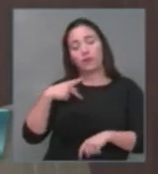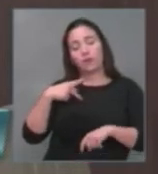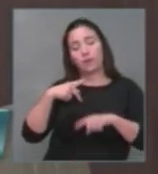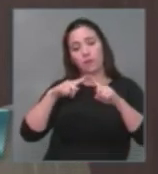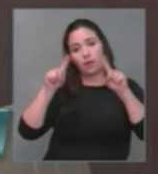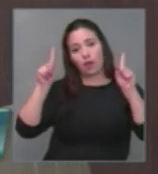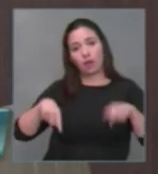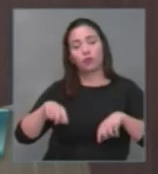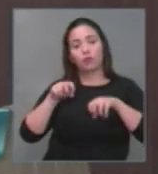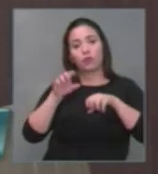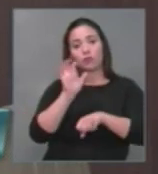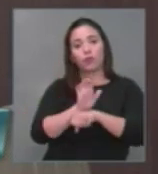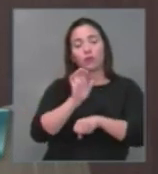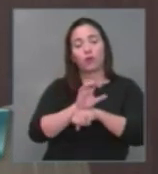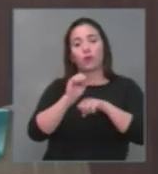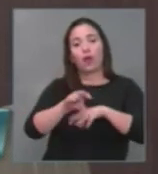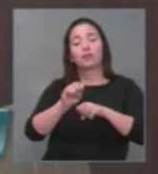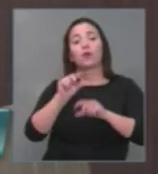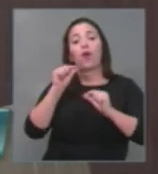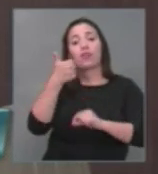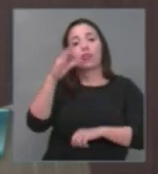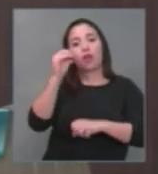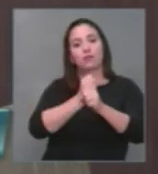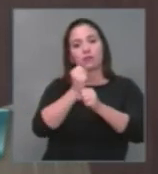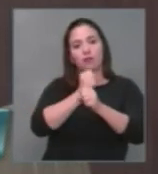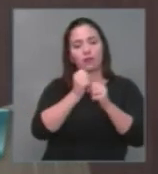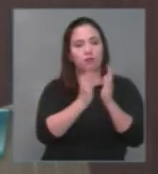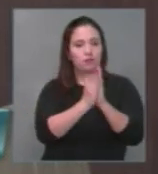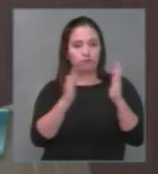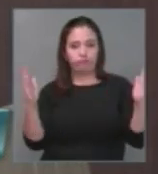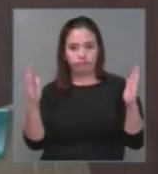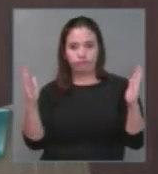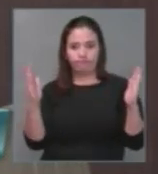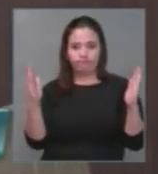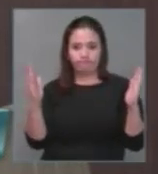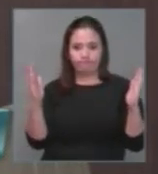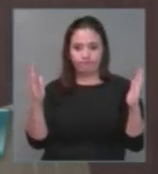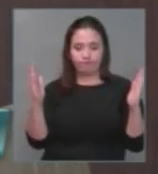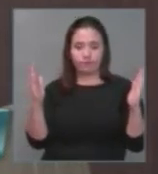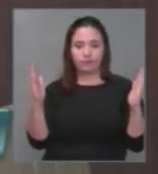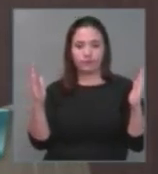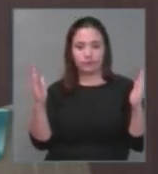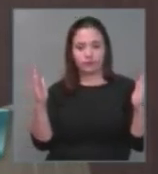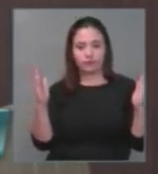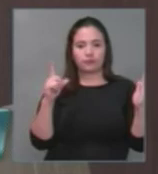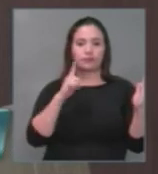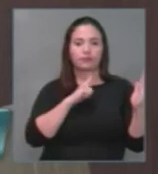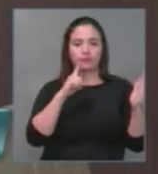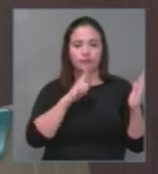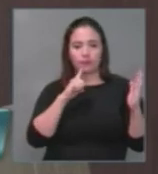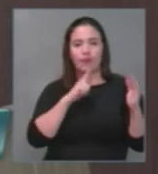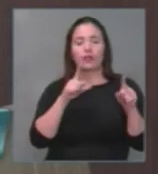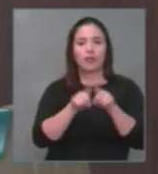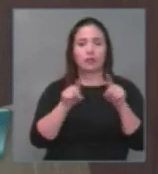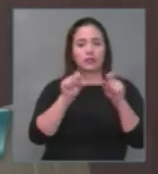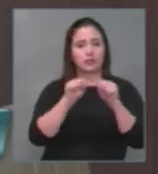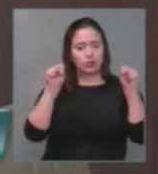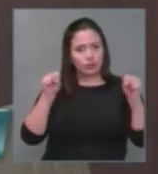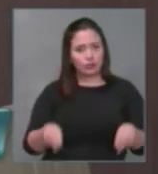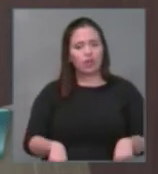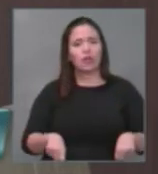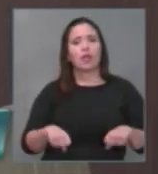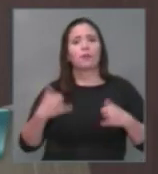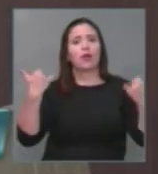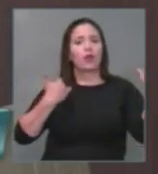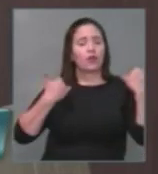para 10 anos. Portanto, é necessário pensar a transferência de renda mediante condicionalidades, o sistema de governança, o sistema de